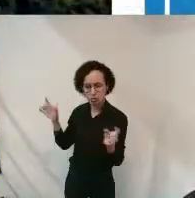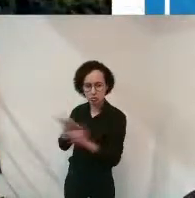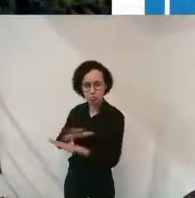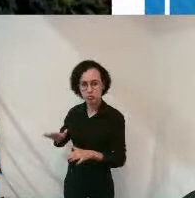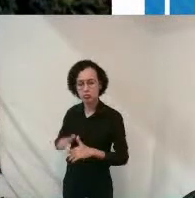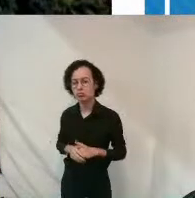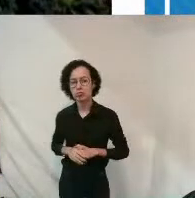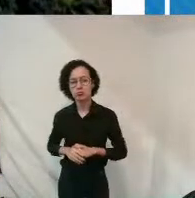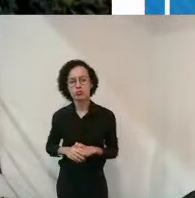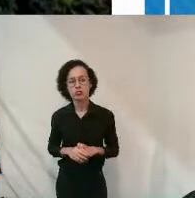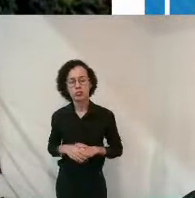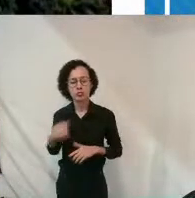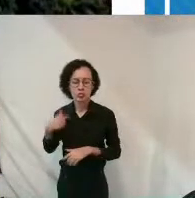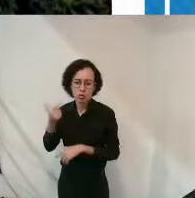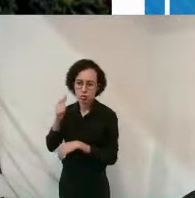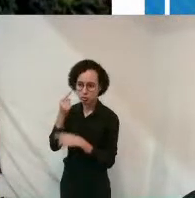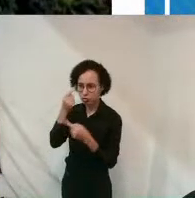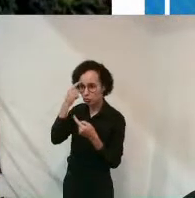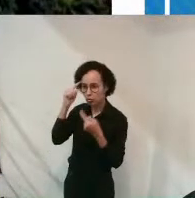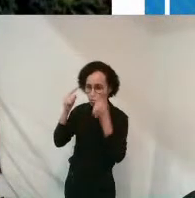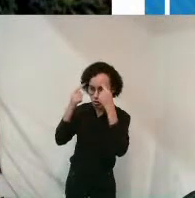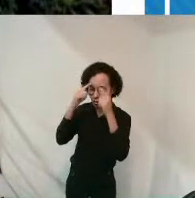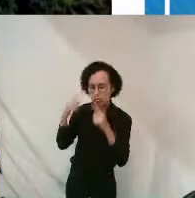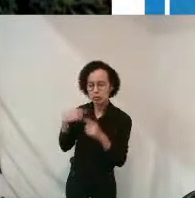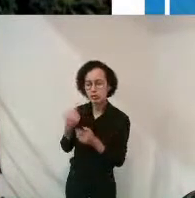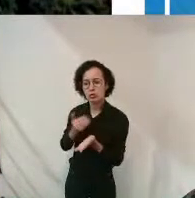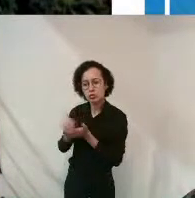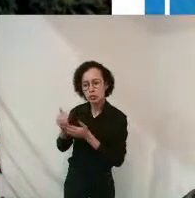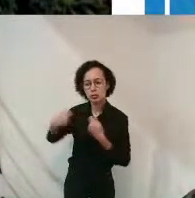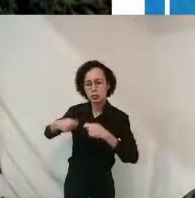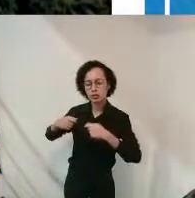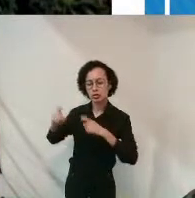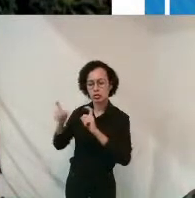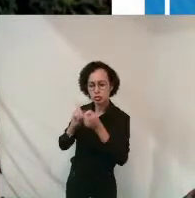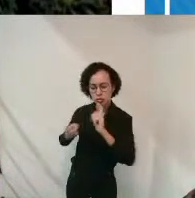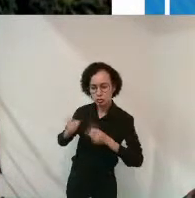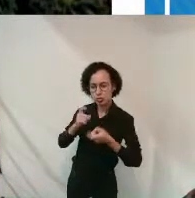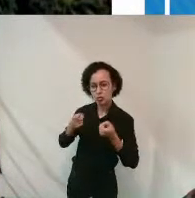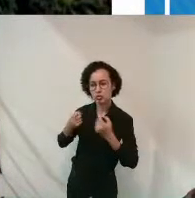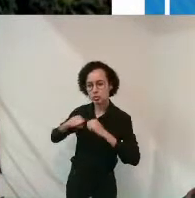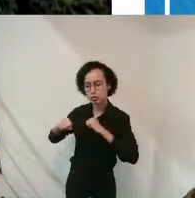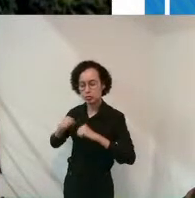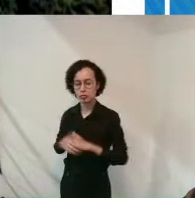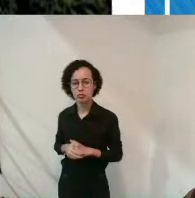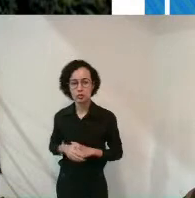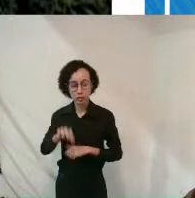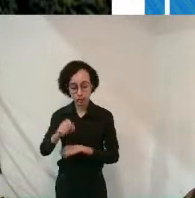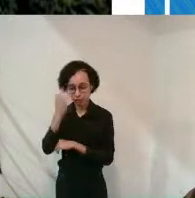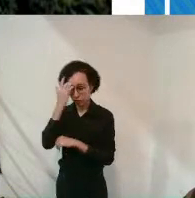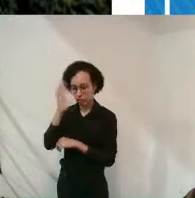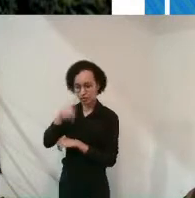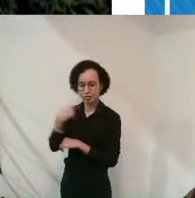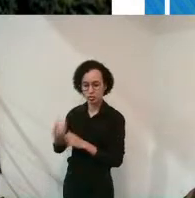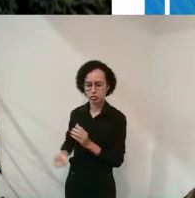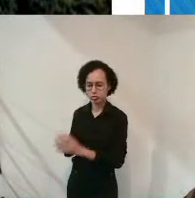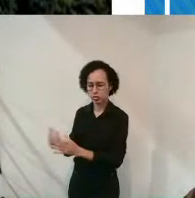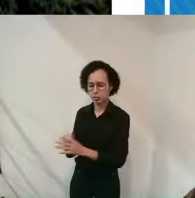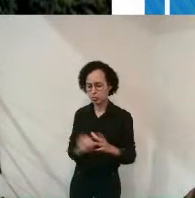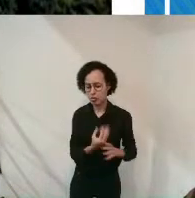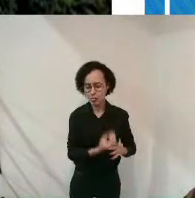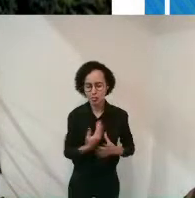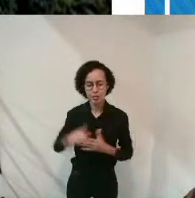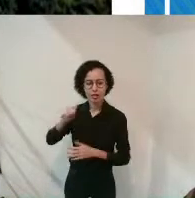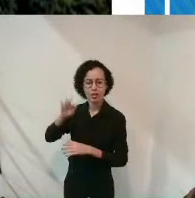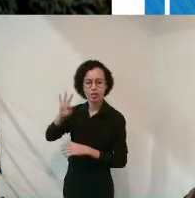Essa é uma outra dúvida que a gente tem que começar a discutir. Então, se fosse fácil, a gente construiria os aterros sanitários,